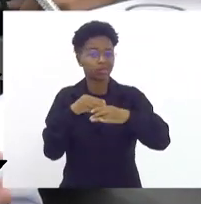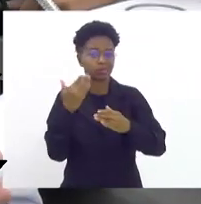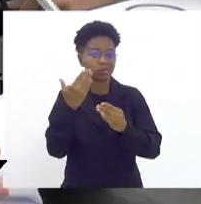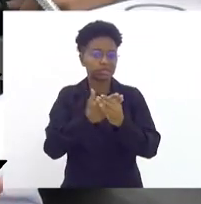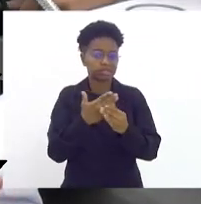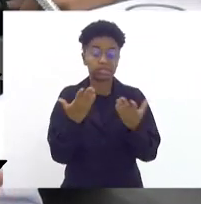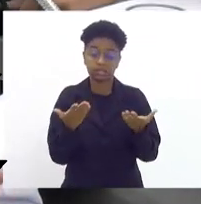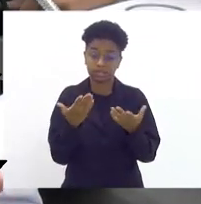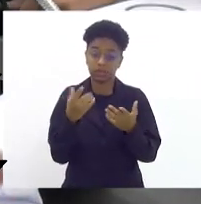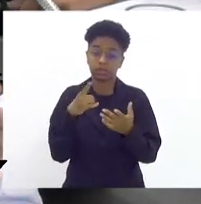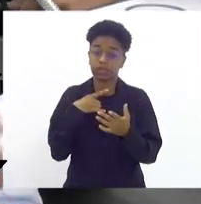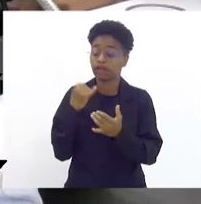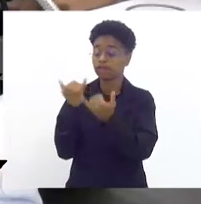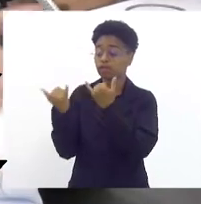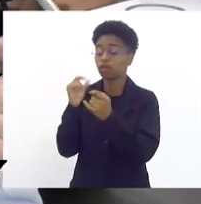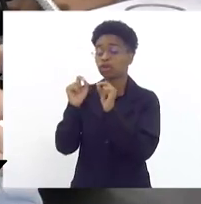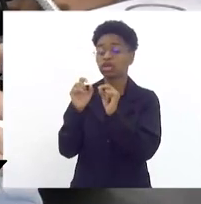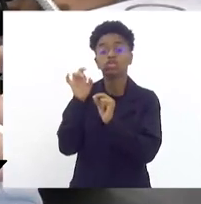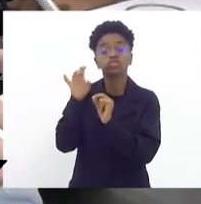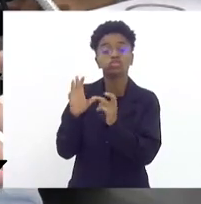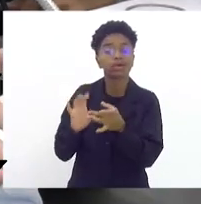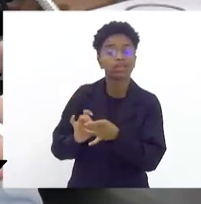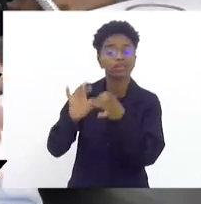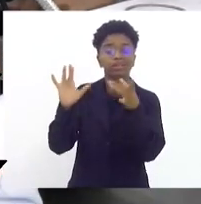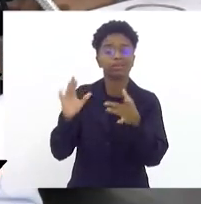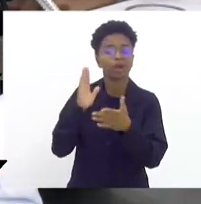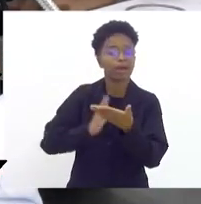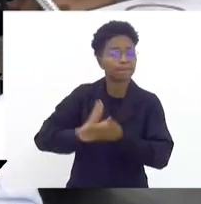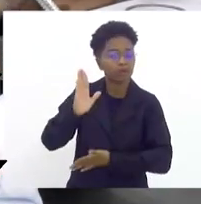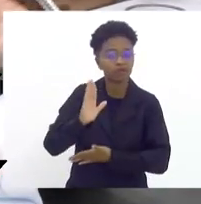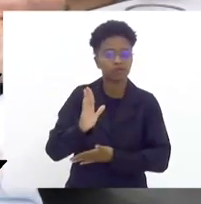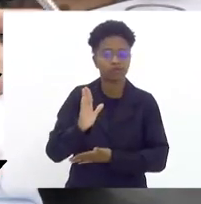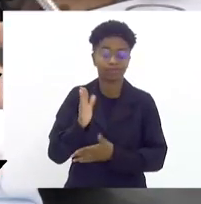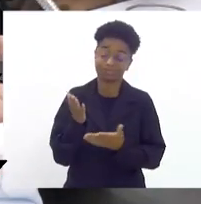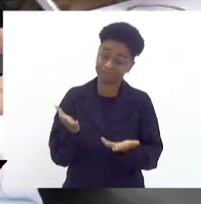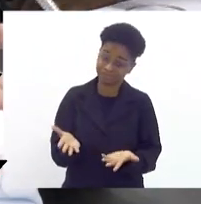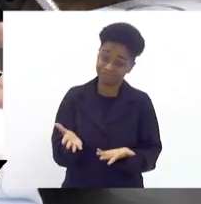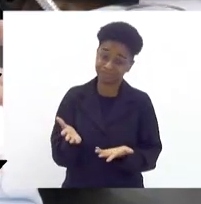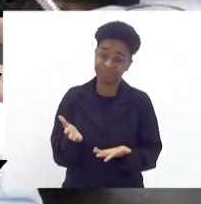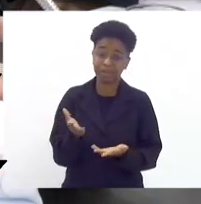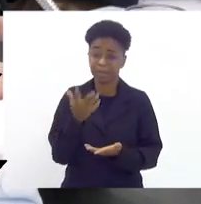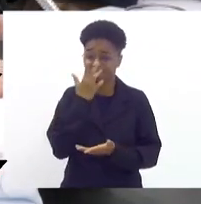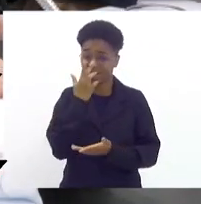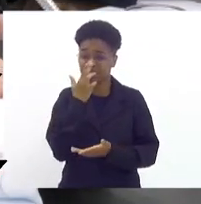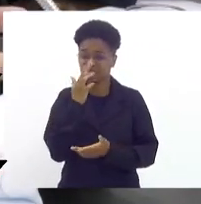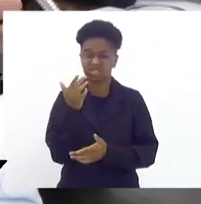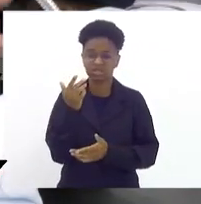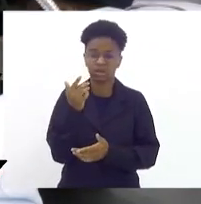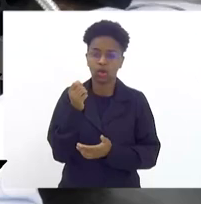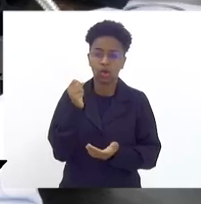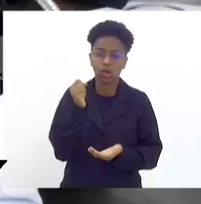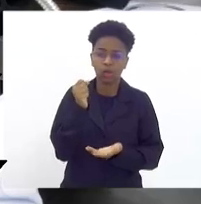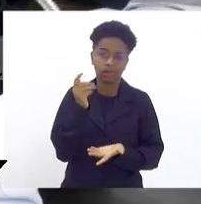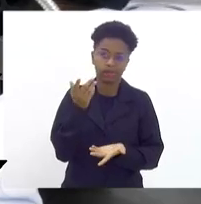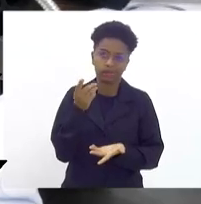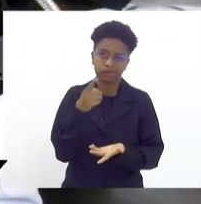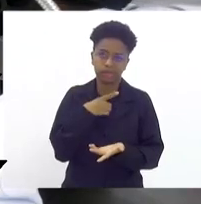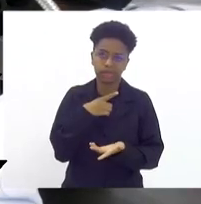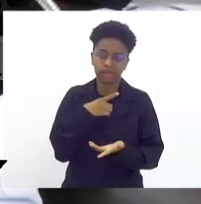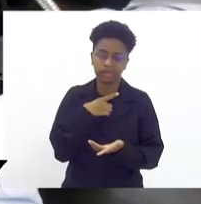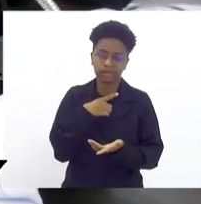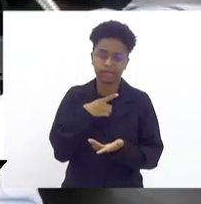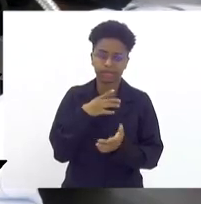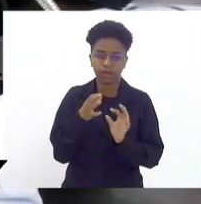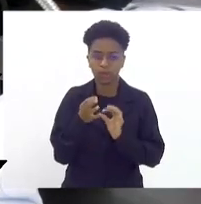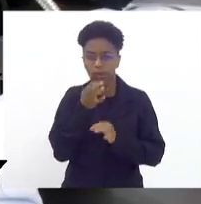chegar a informação só de que a gente aprovou um autorizativo, suprindo em tese um vício de competência. O que pode abrir uma prerrogativa para a